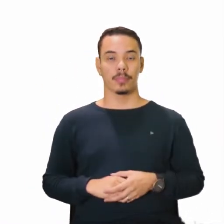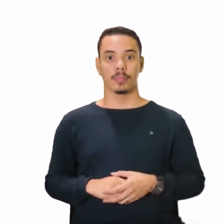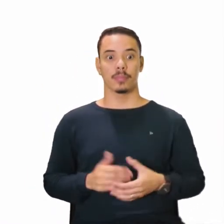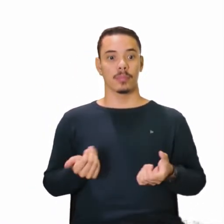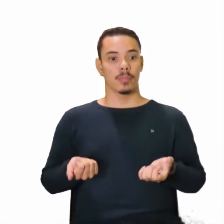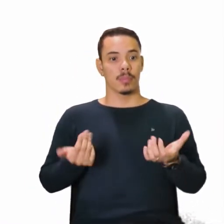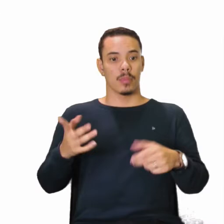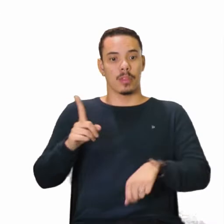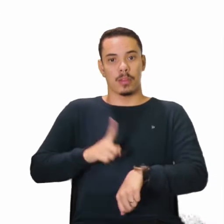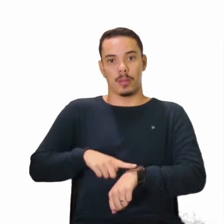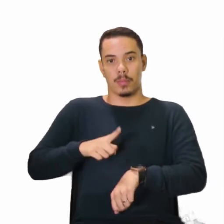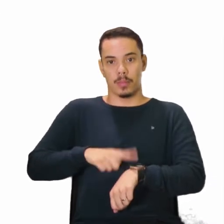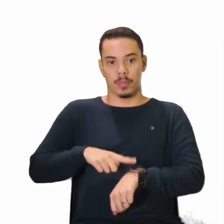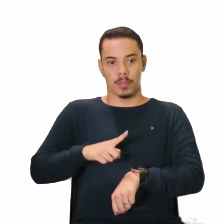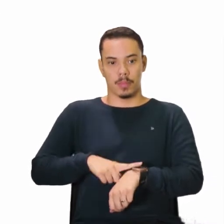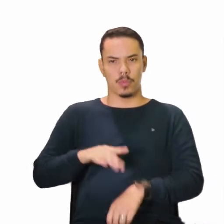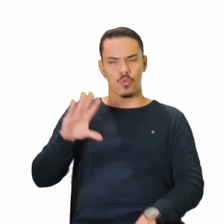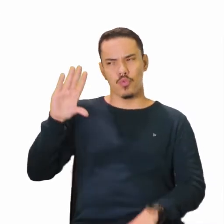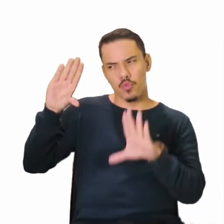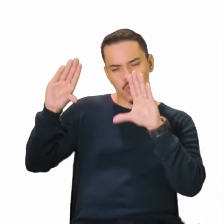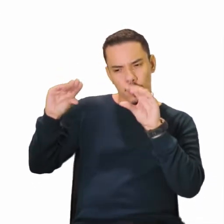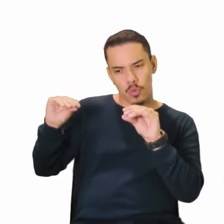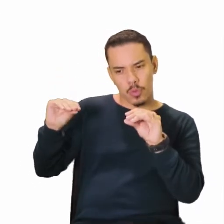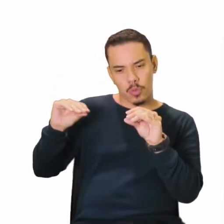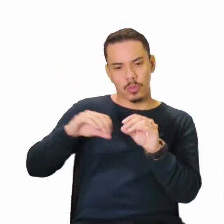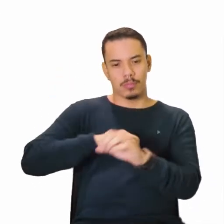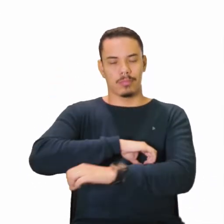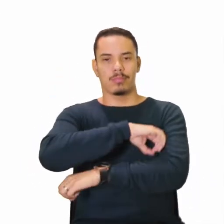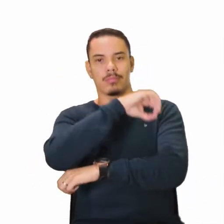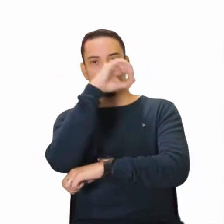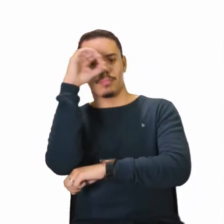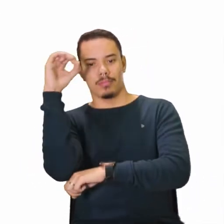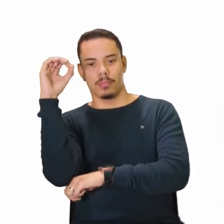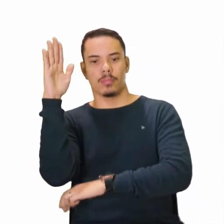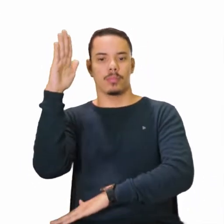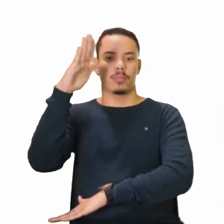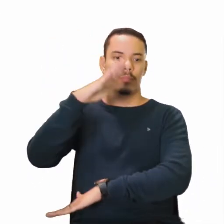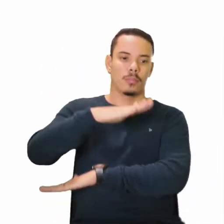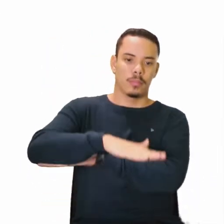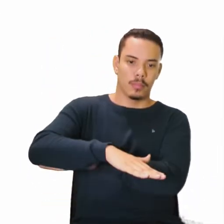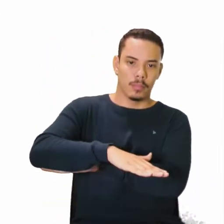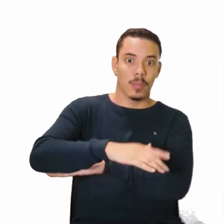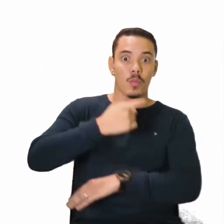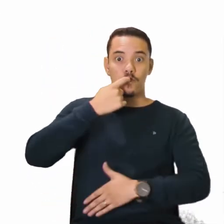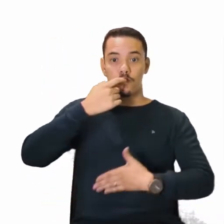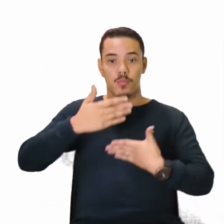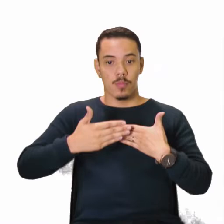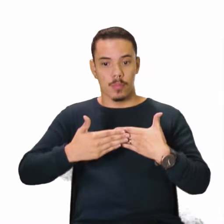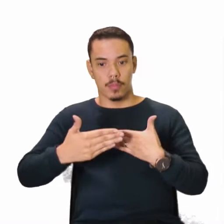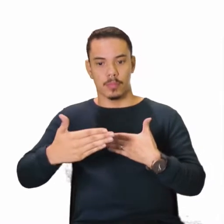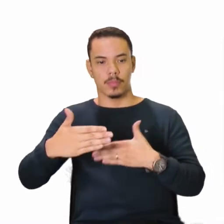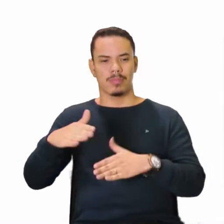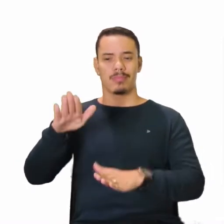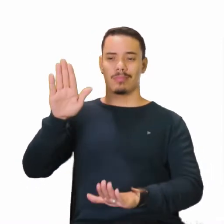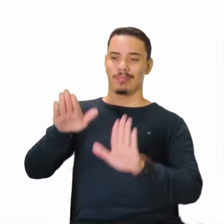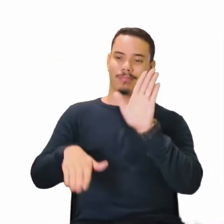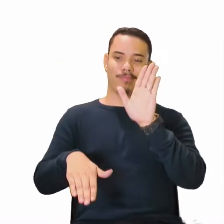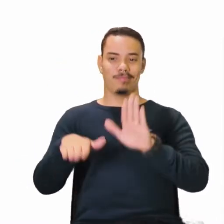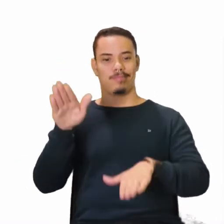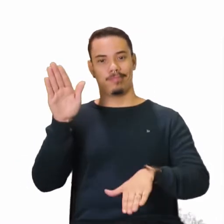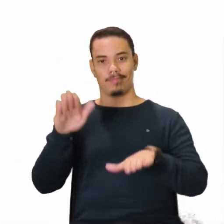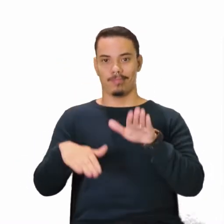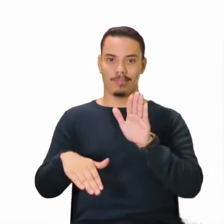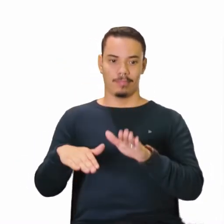ideia de tempo? À noite, de manhã, à tarde, em breve, de vez em